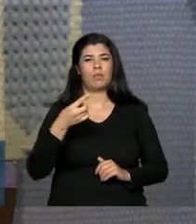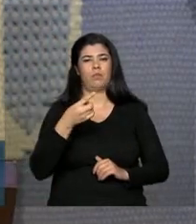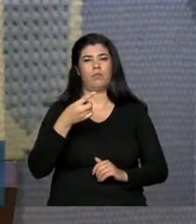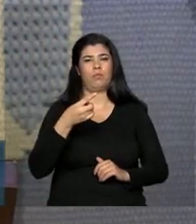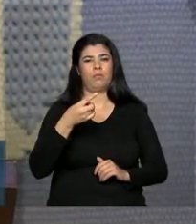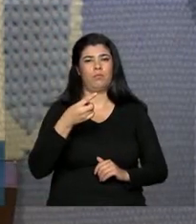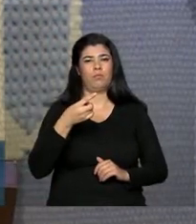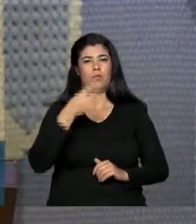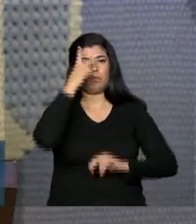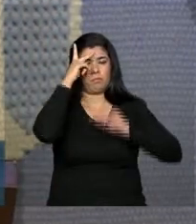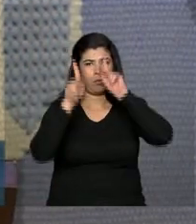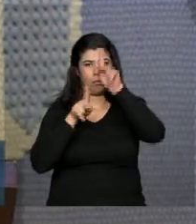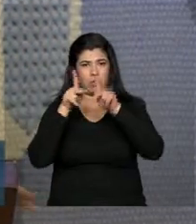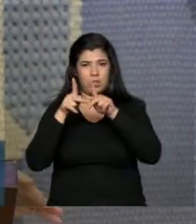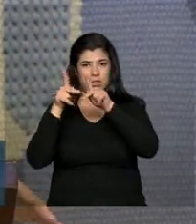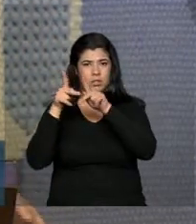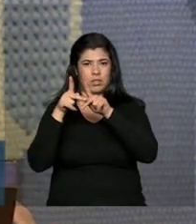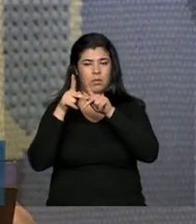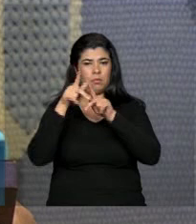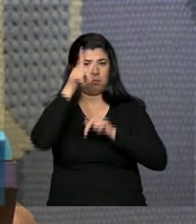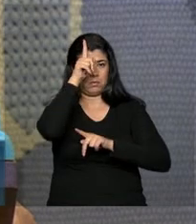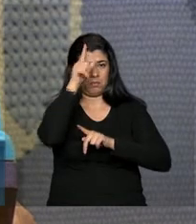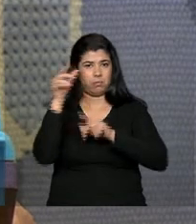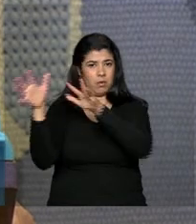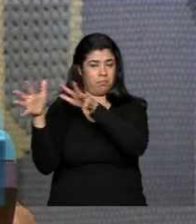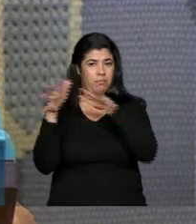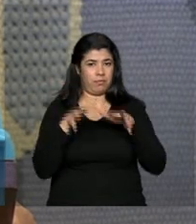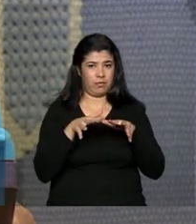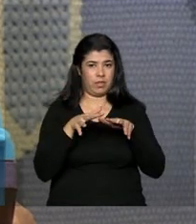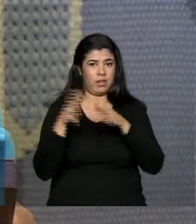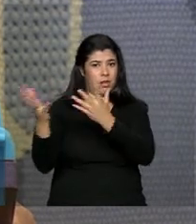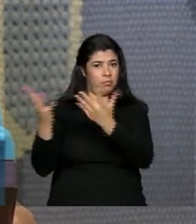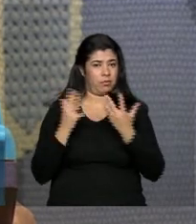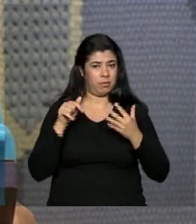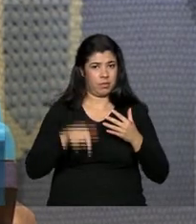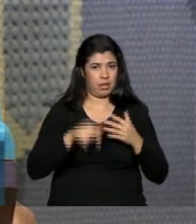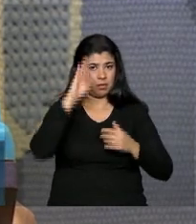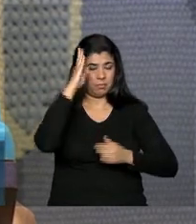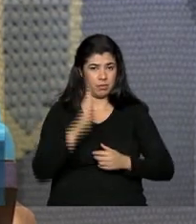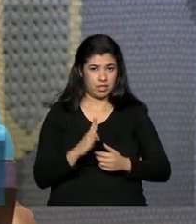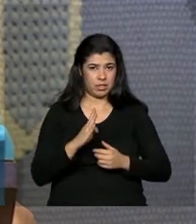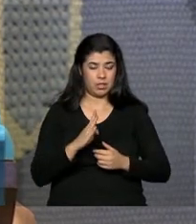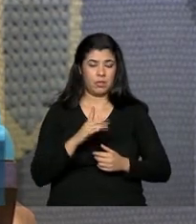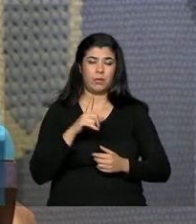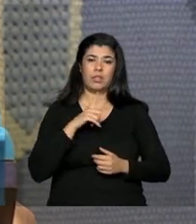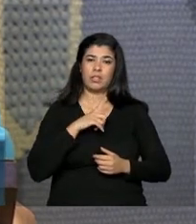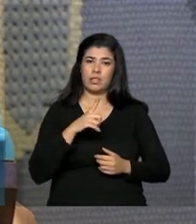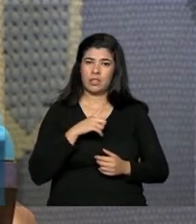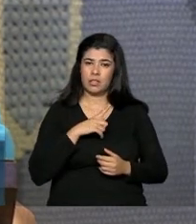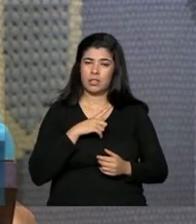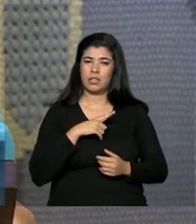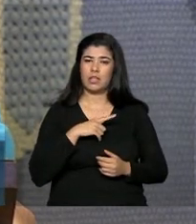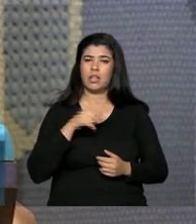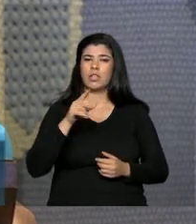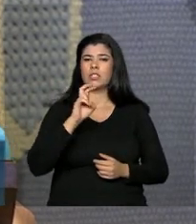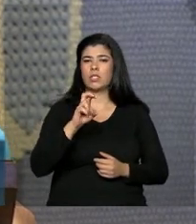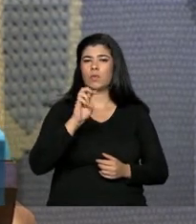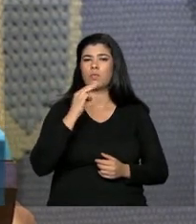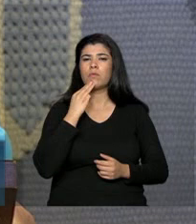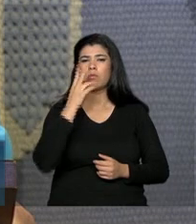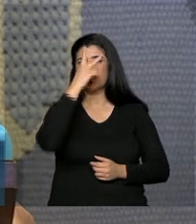Brasil. Hoje, cerca de 5 milhões de brasileiros possuem antepassado